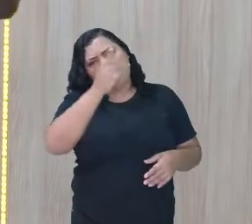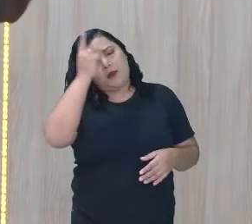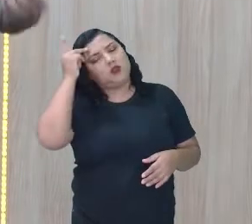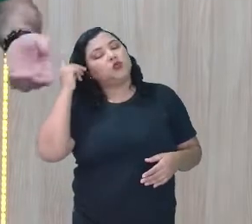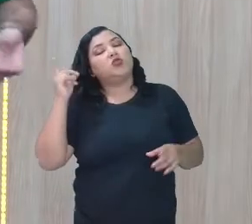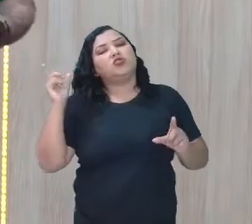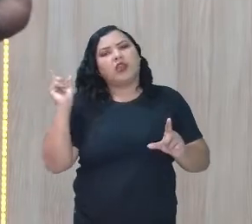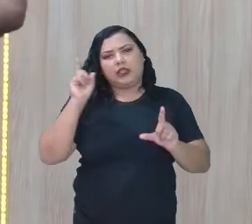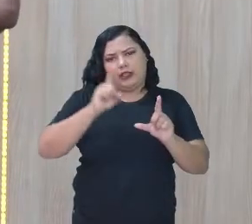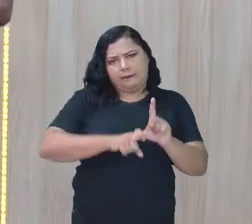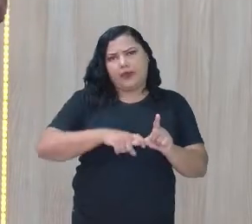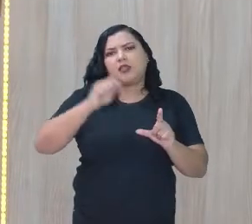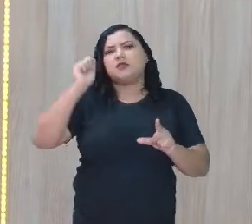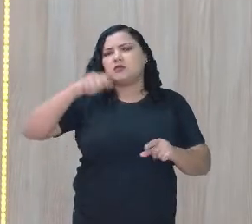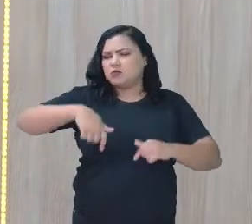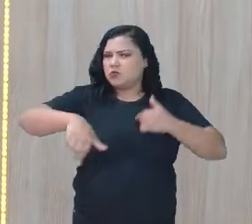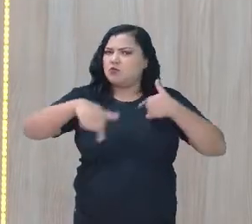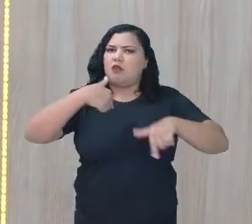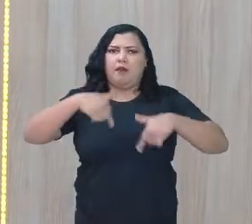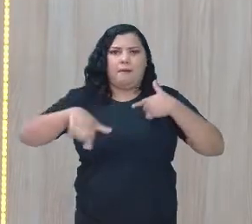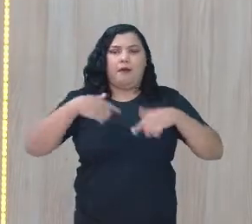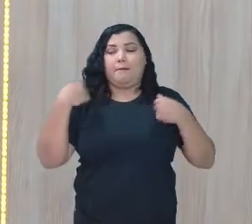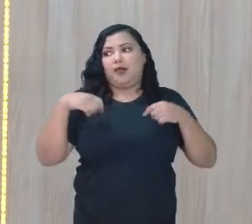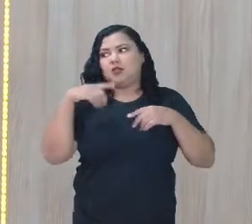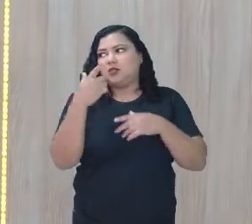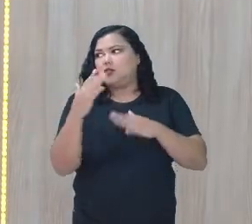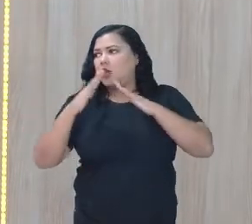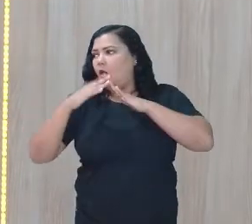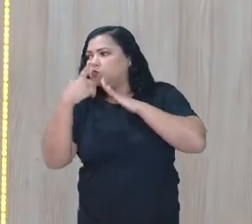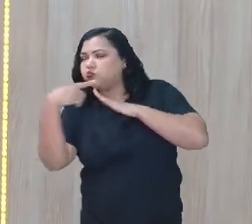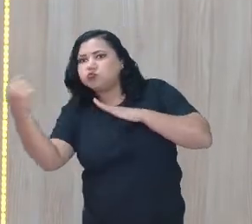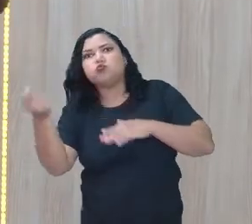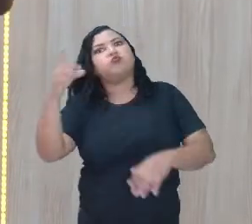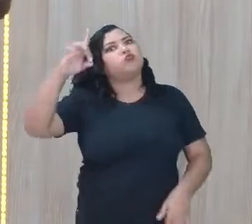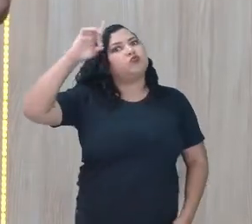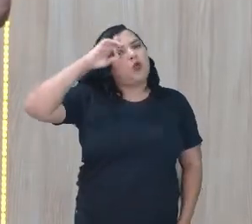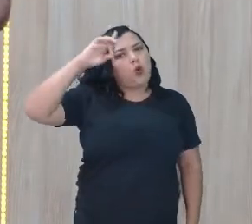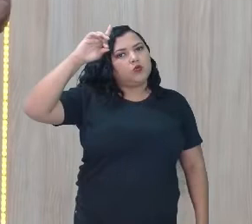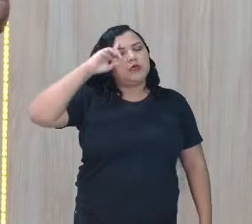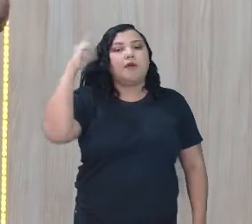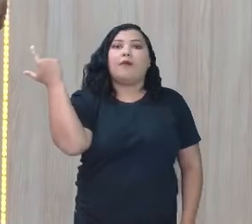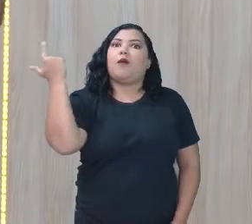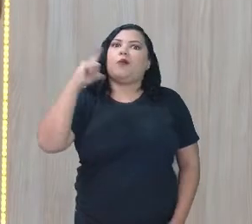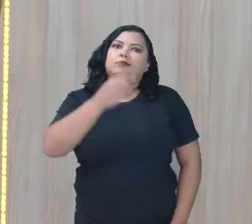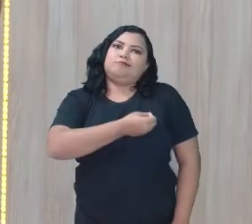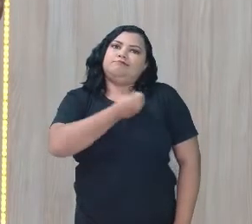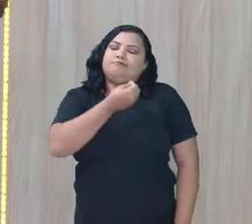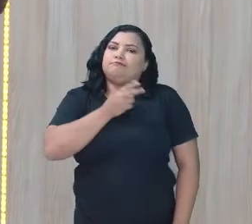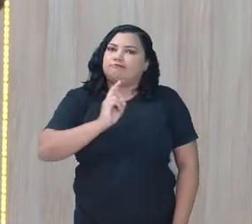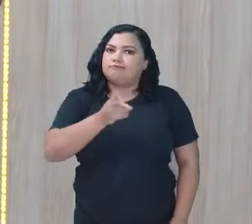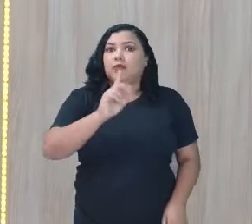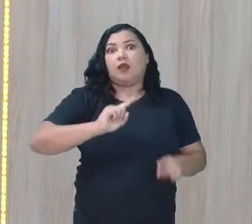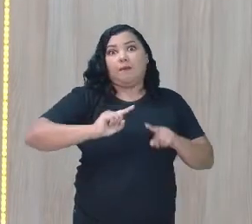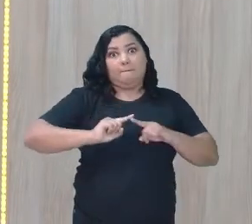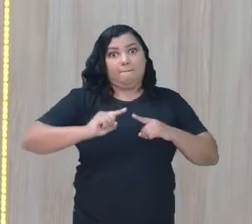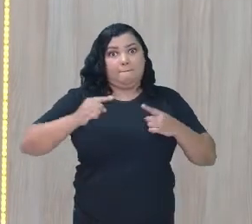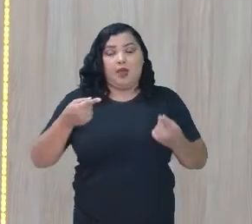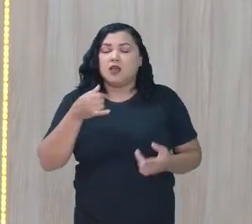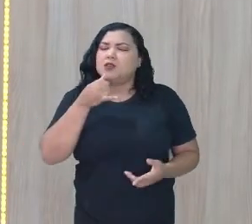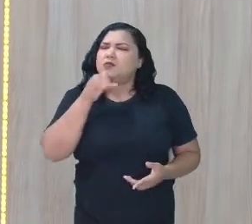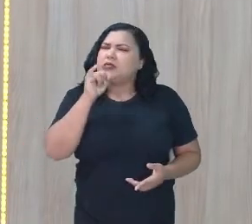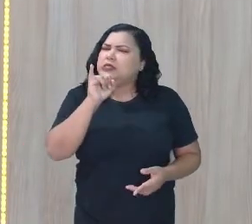pessoas que dependem, né, do trabalho, né, de sair de casa todo dia para conseguir a sua sobrevivência. Mas